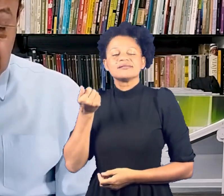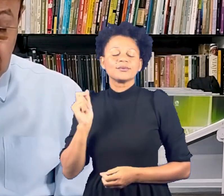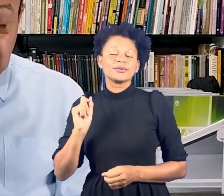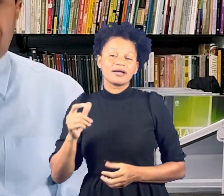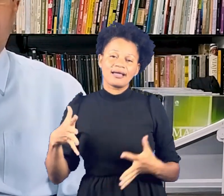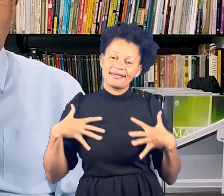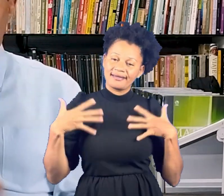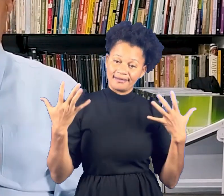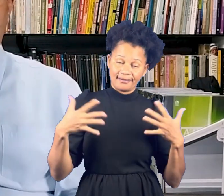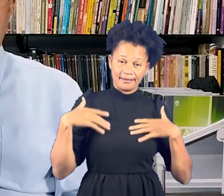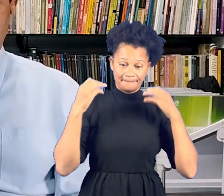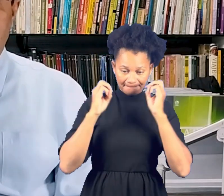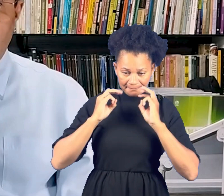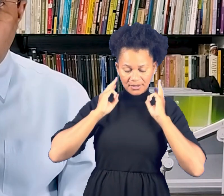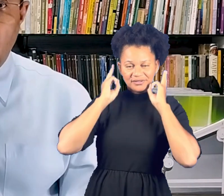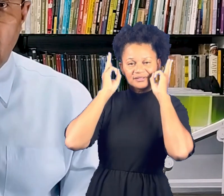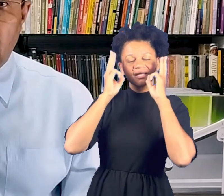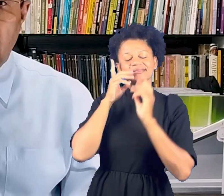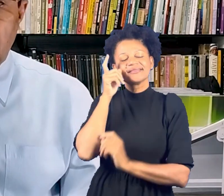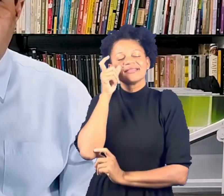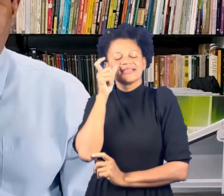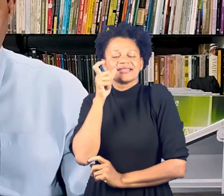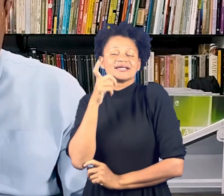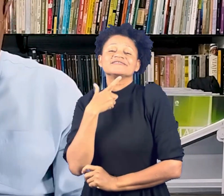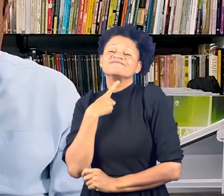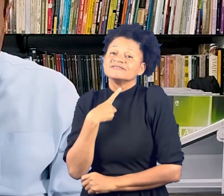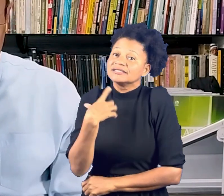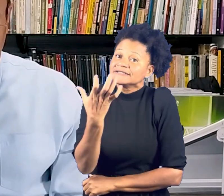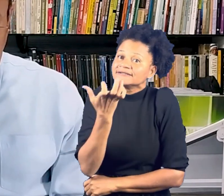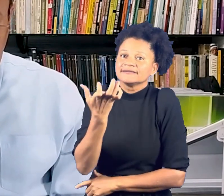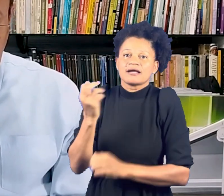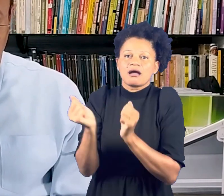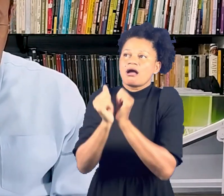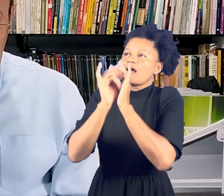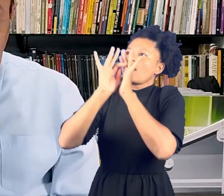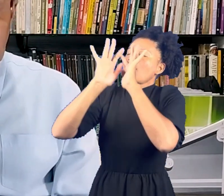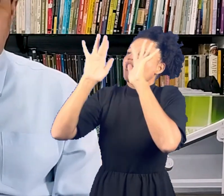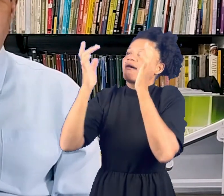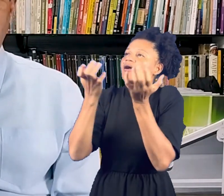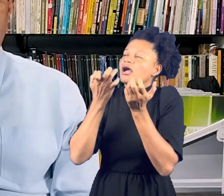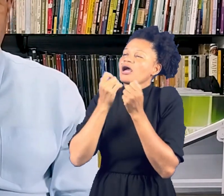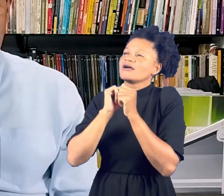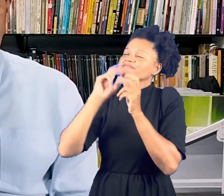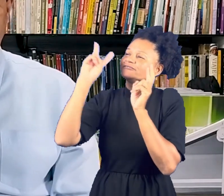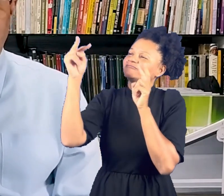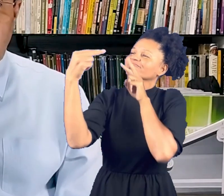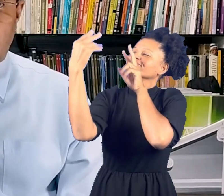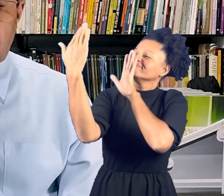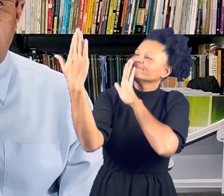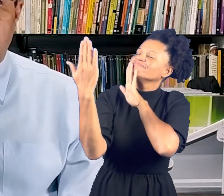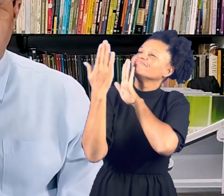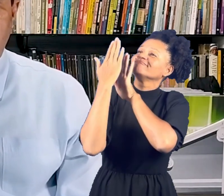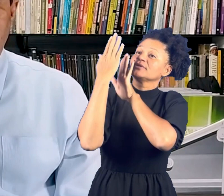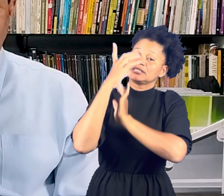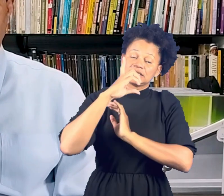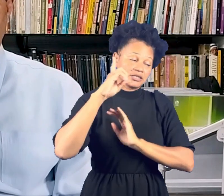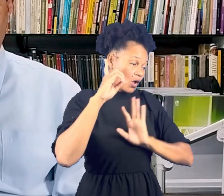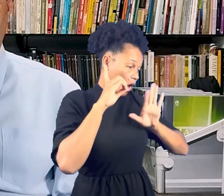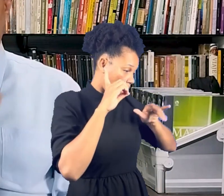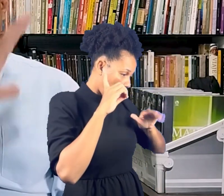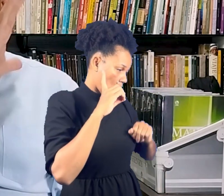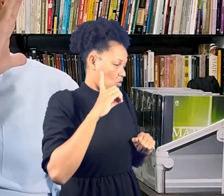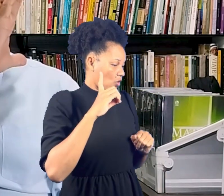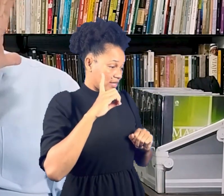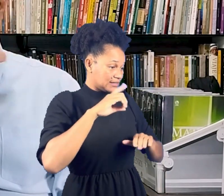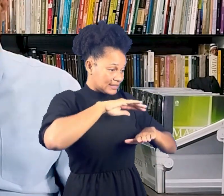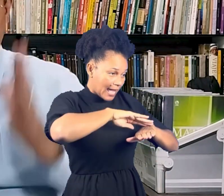mais alegria. Moisés desejou muito ver esta glória, queria ver a face de Deus, e Deus disse: